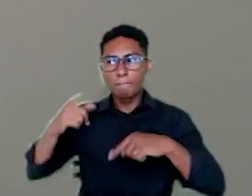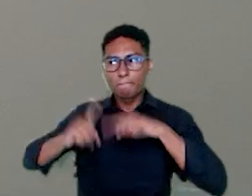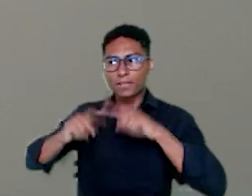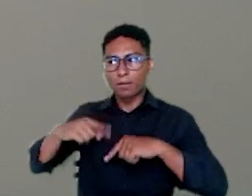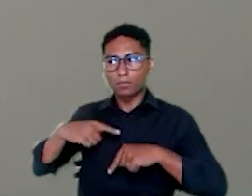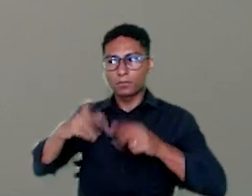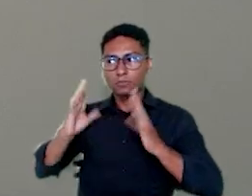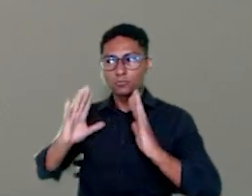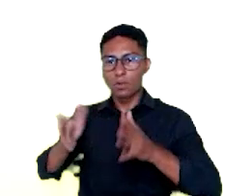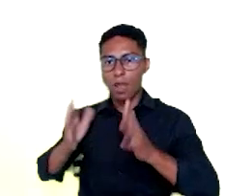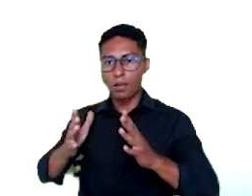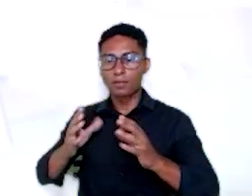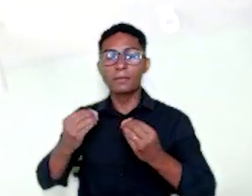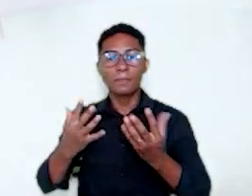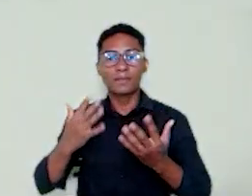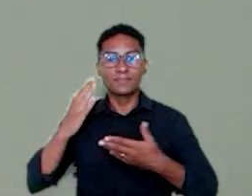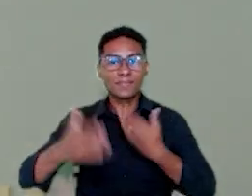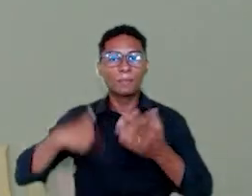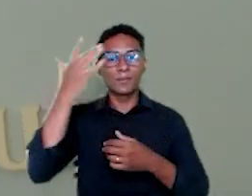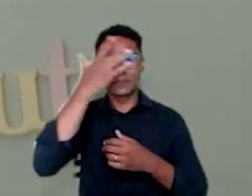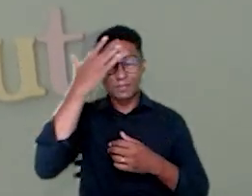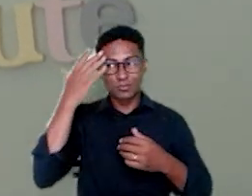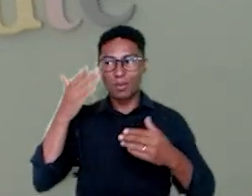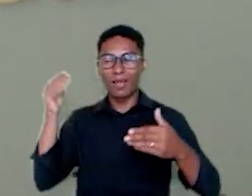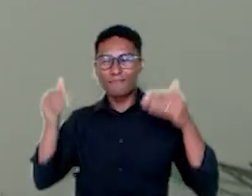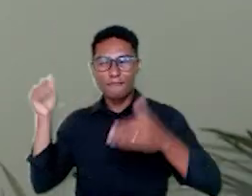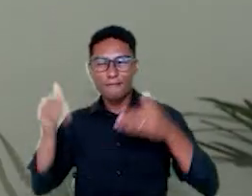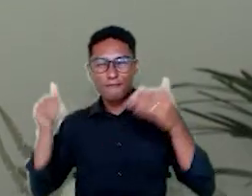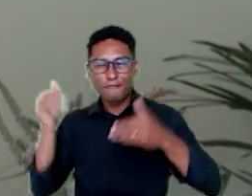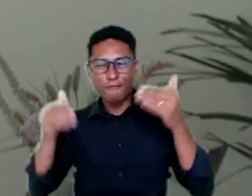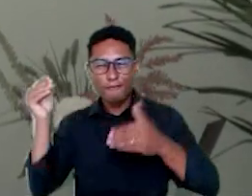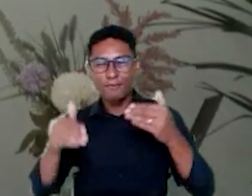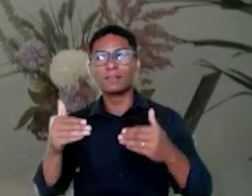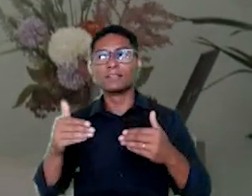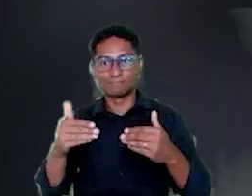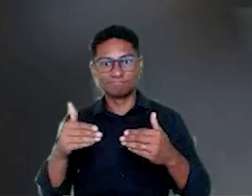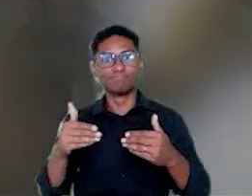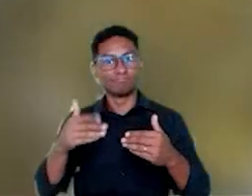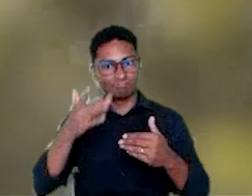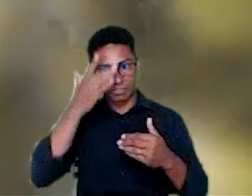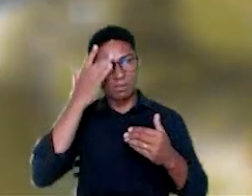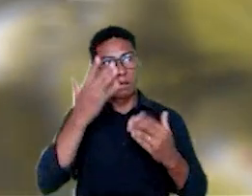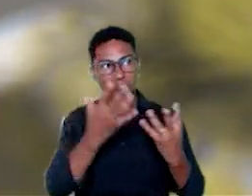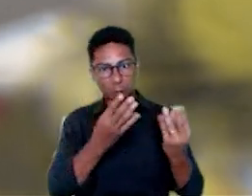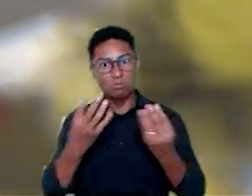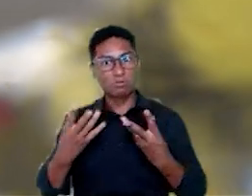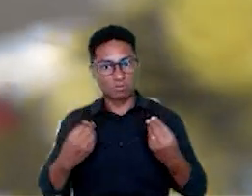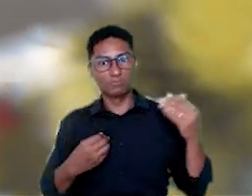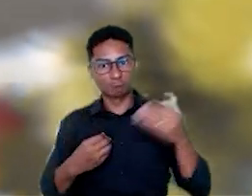preparada, para estar tá recebendo esse fluxo que a gente espera que seja bem maior do que os outros meses do ano.